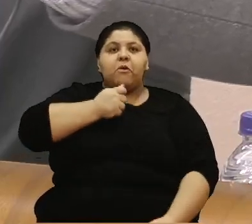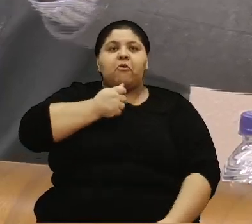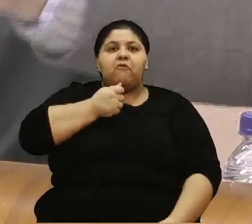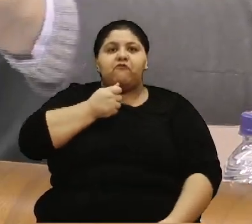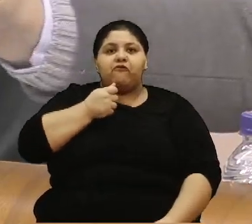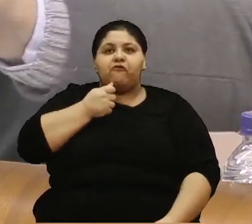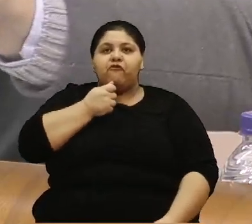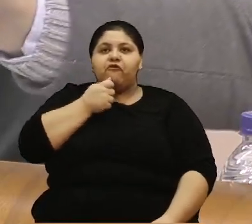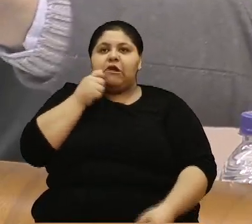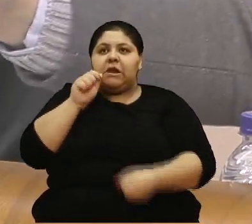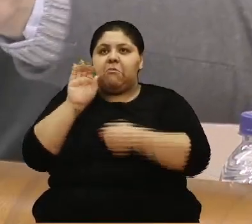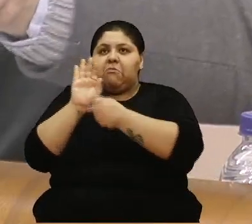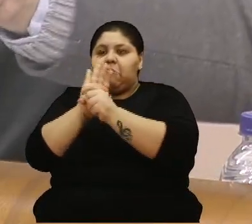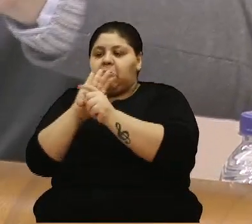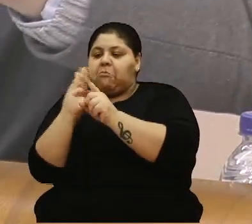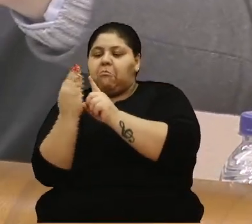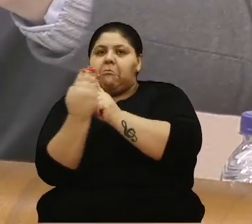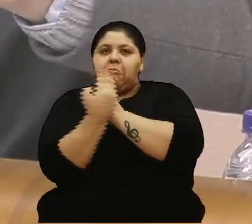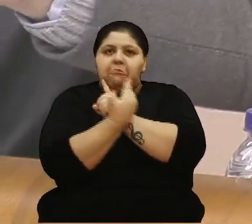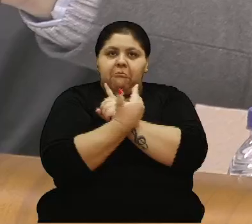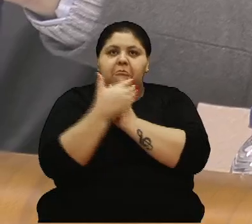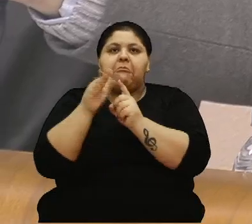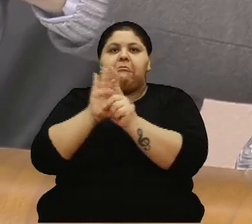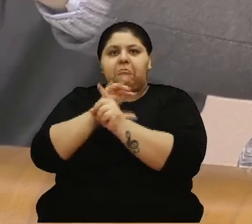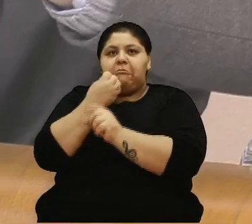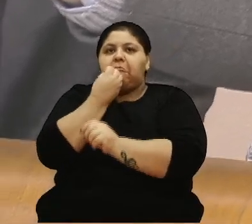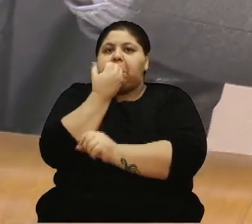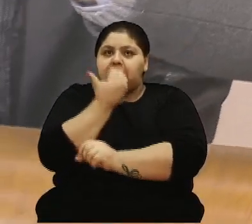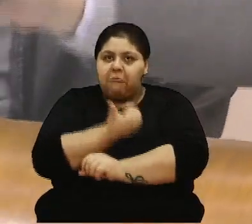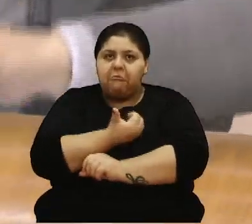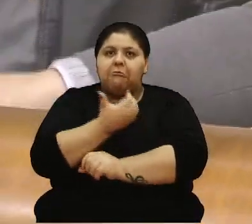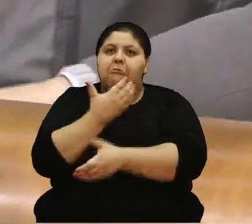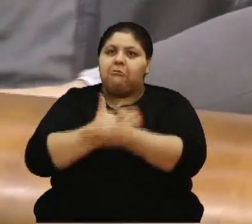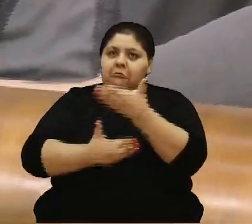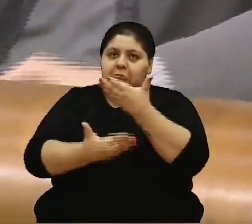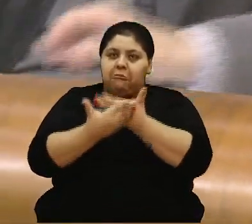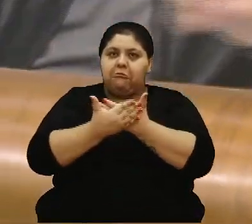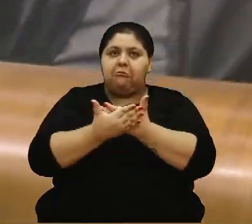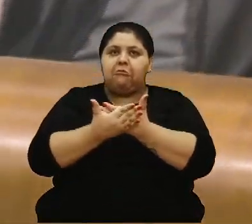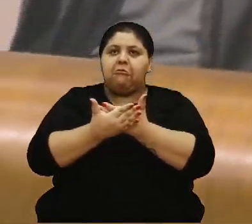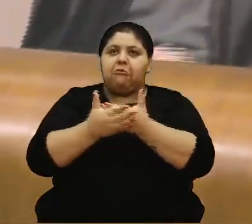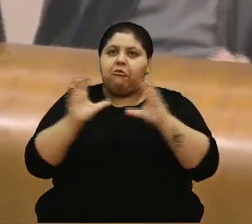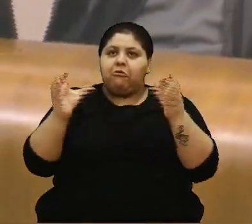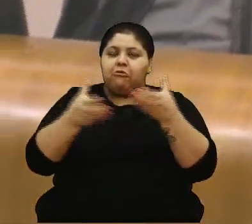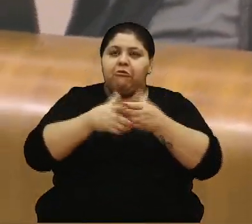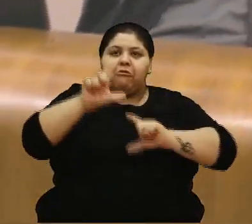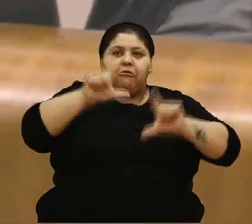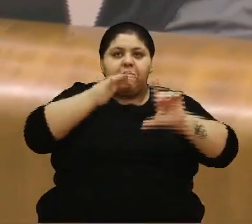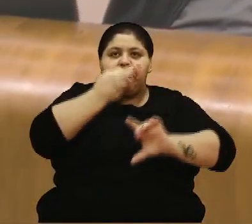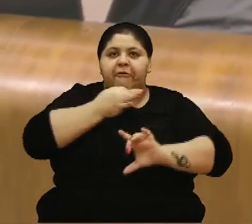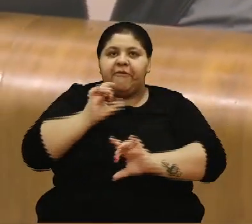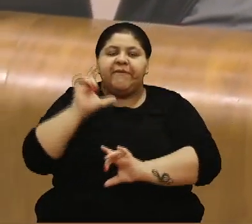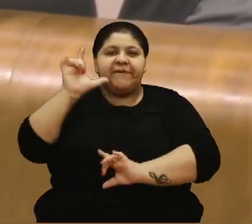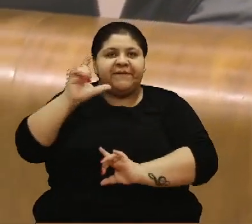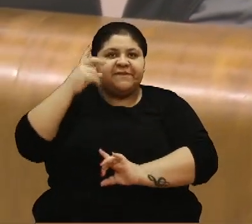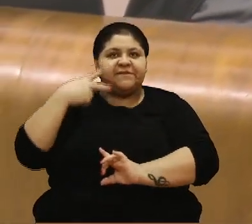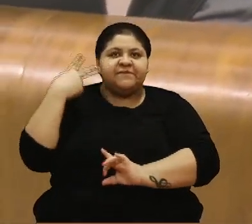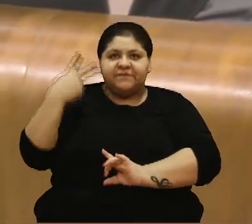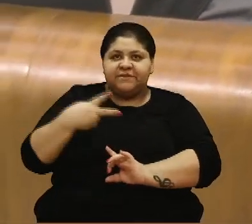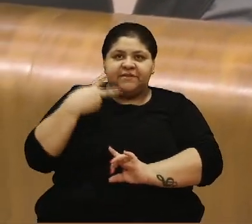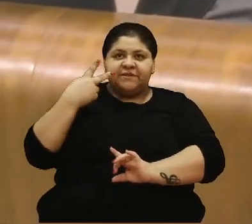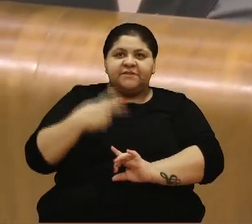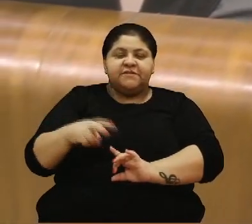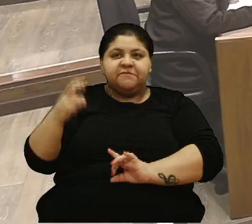nossos microfones. Muito bom. Somos todos Câmara e TV Câmara de Caxias. Com a palavra, vereador